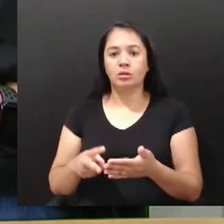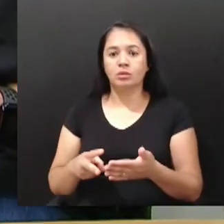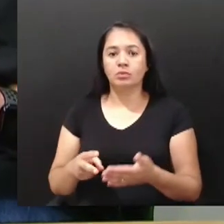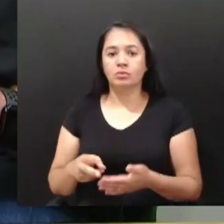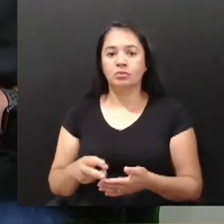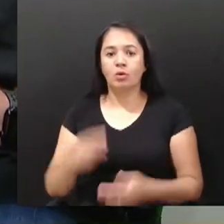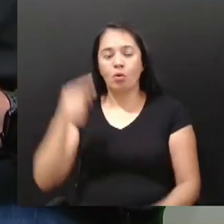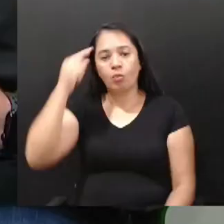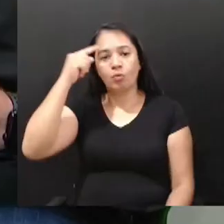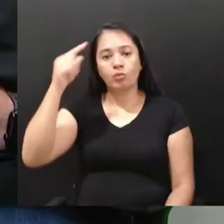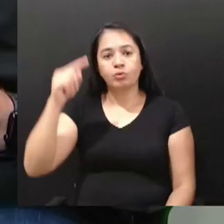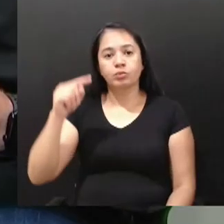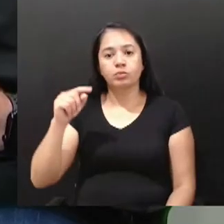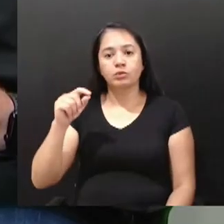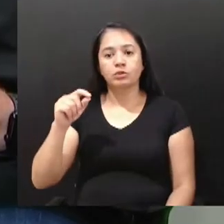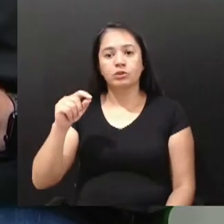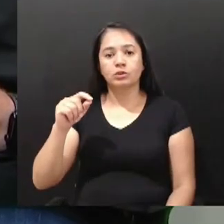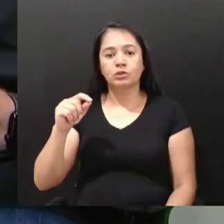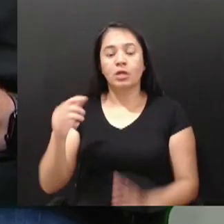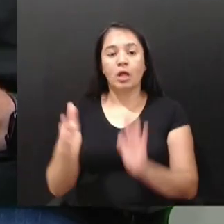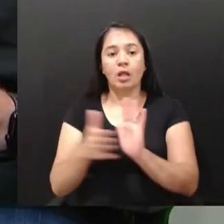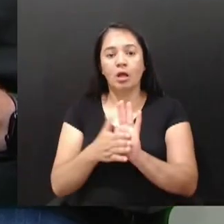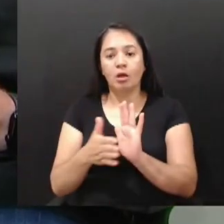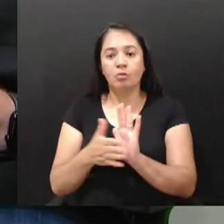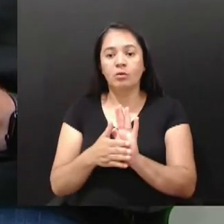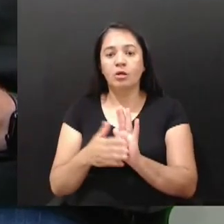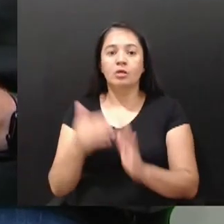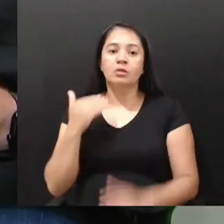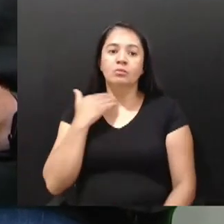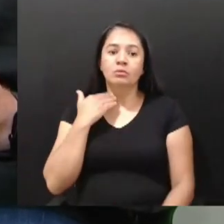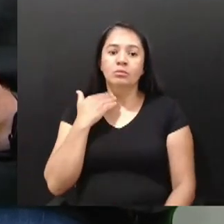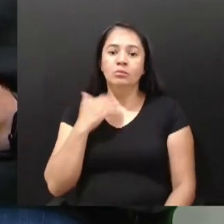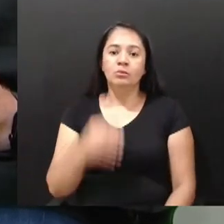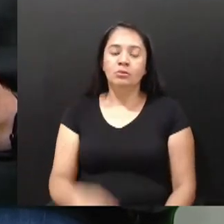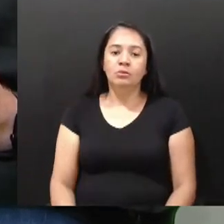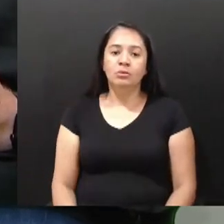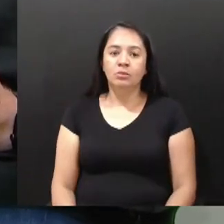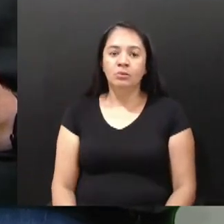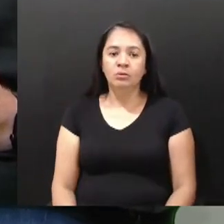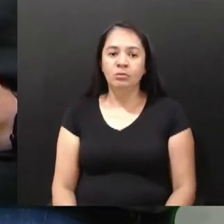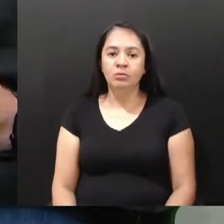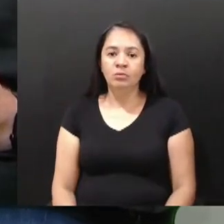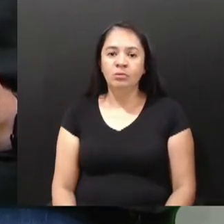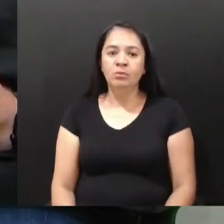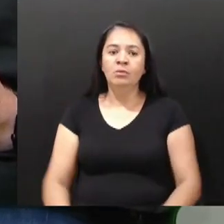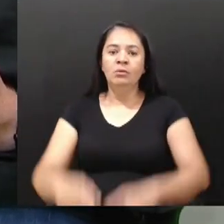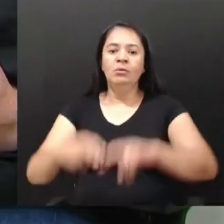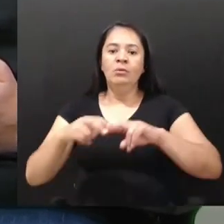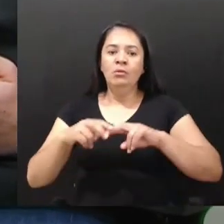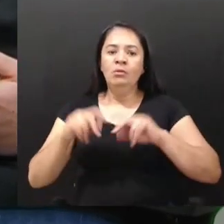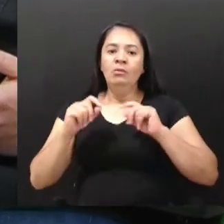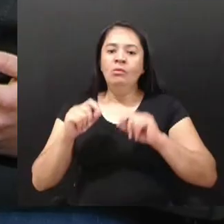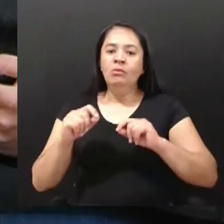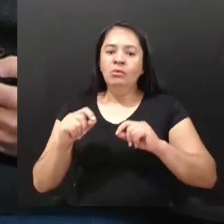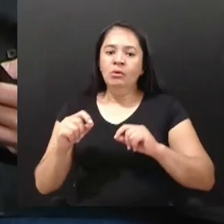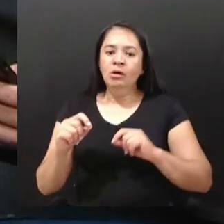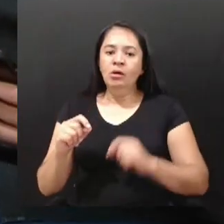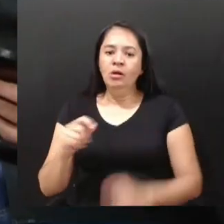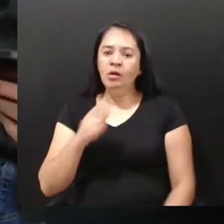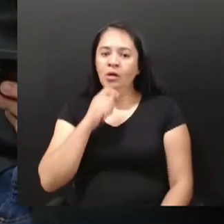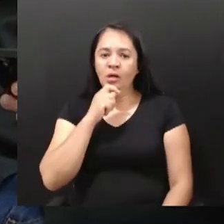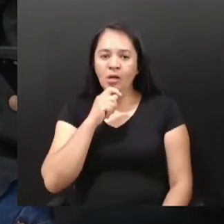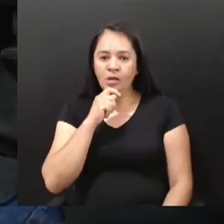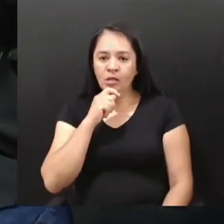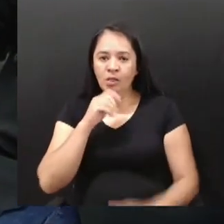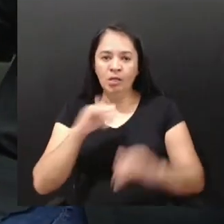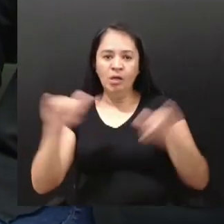fato levar essa proposta para os bancos. Um dos motivos que ele ainda não foi, né,